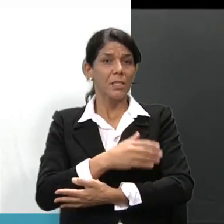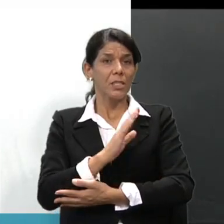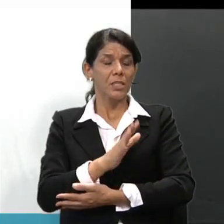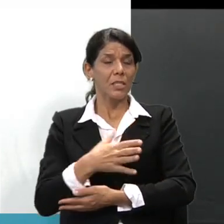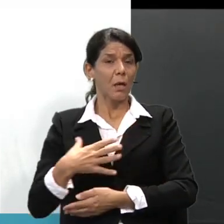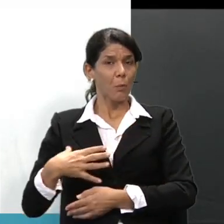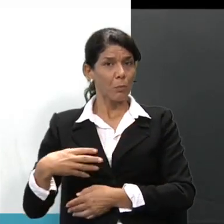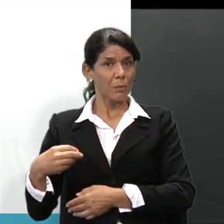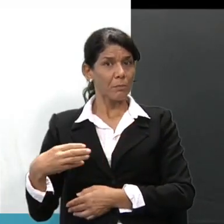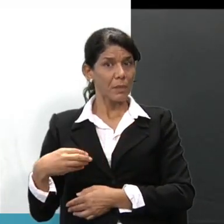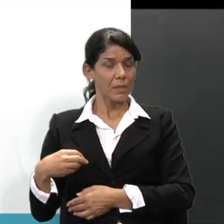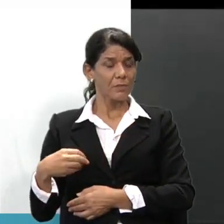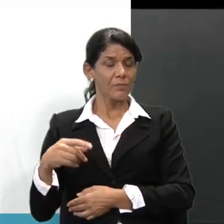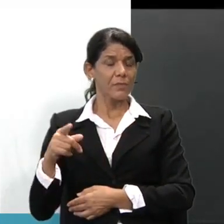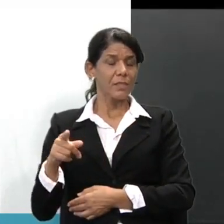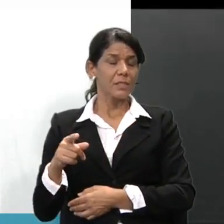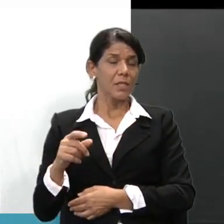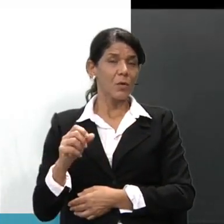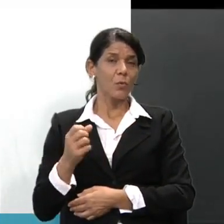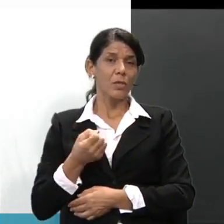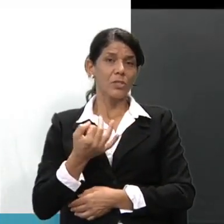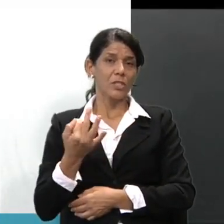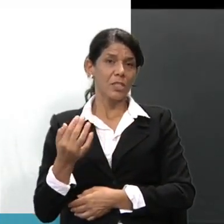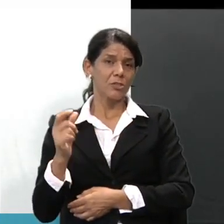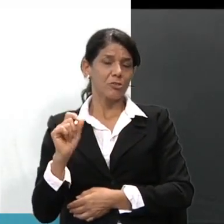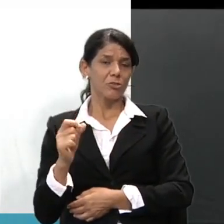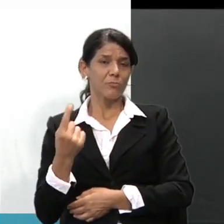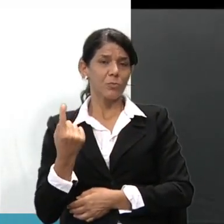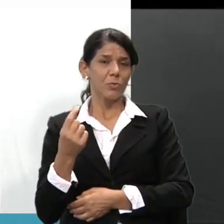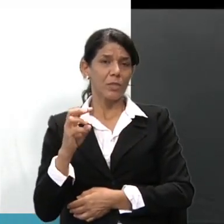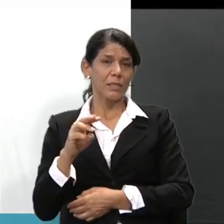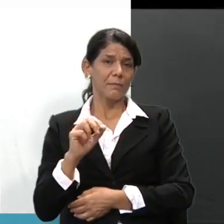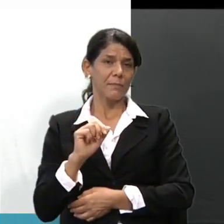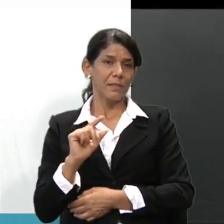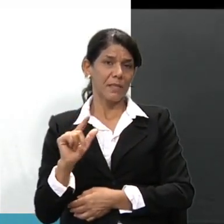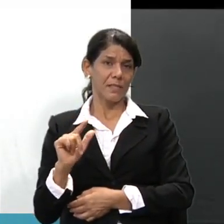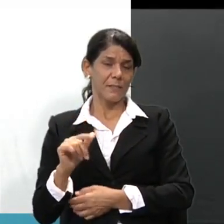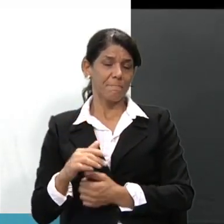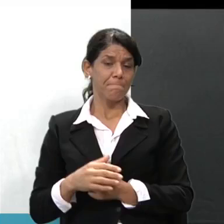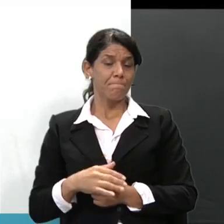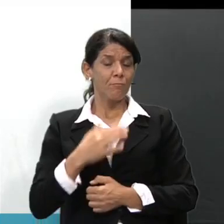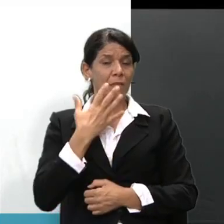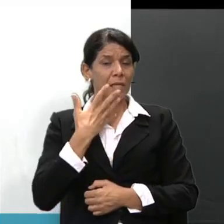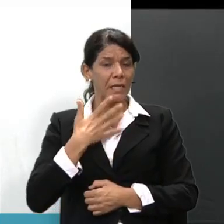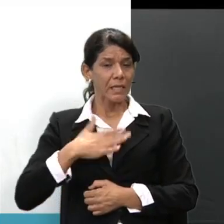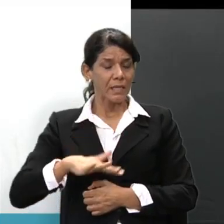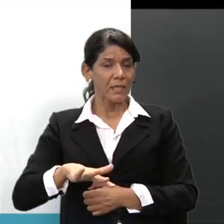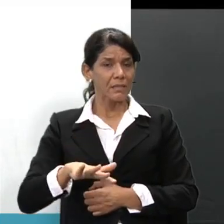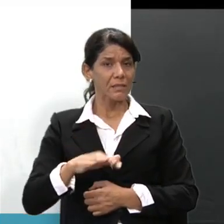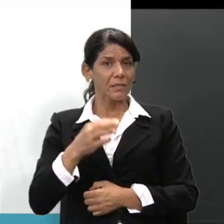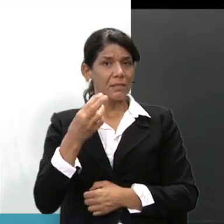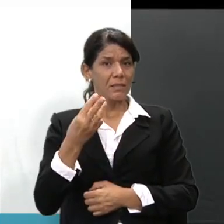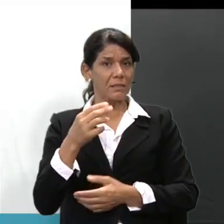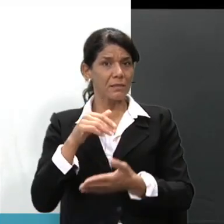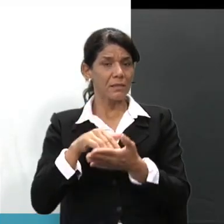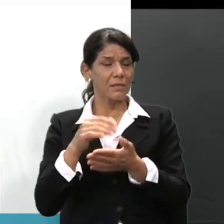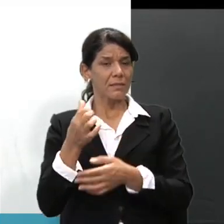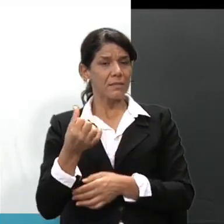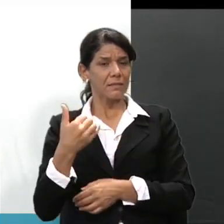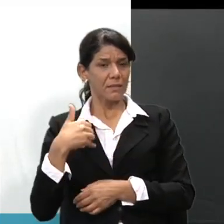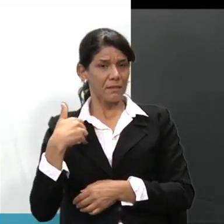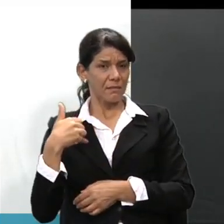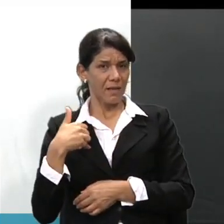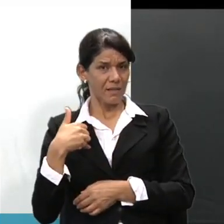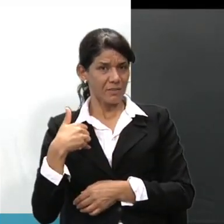em amamentação, esse volume pode chegar até 1 ml. Crianças de 3 a 6